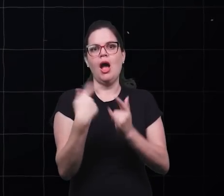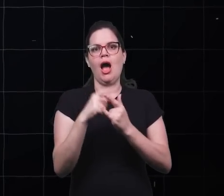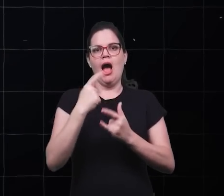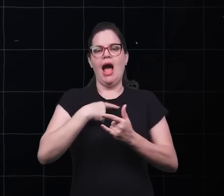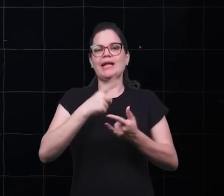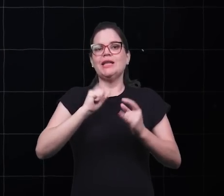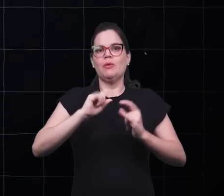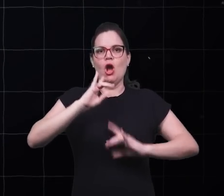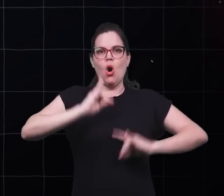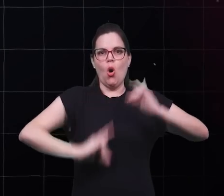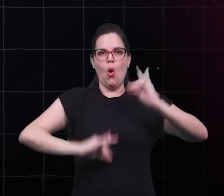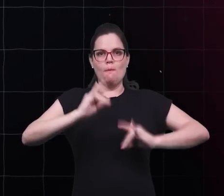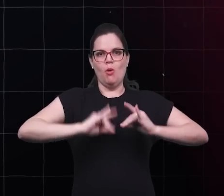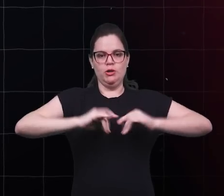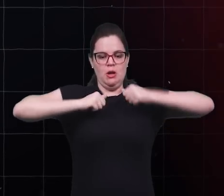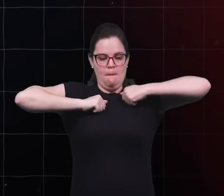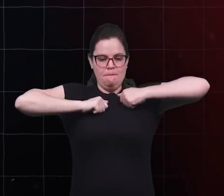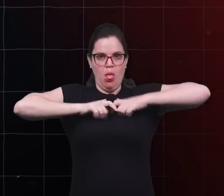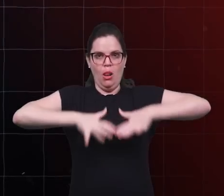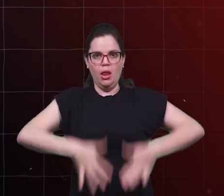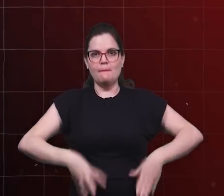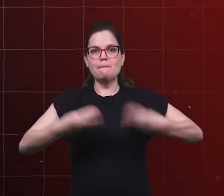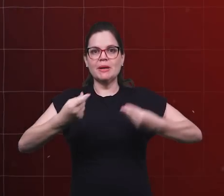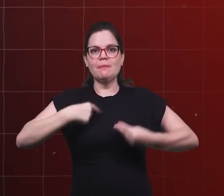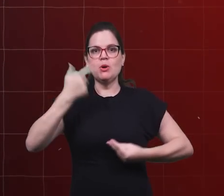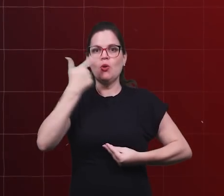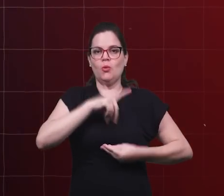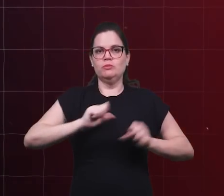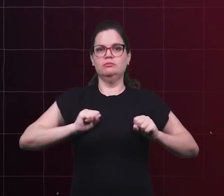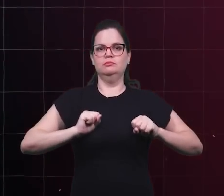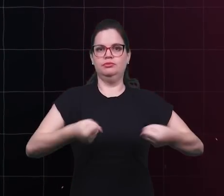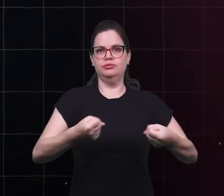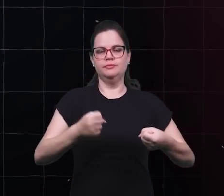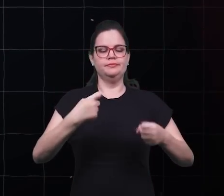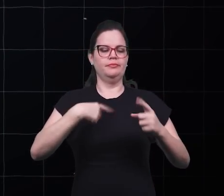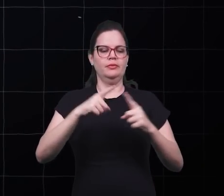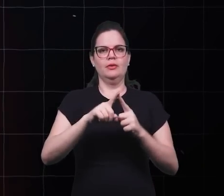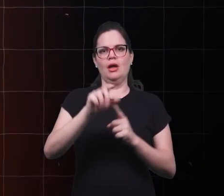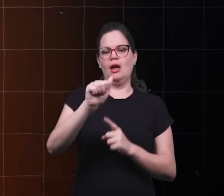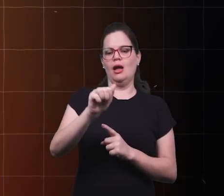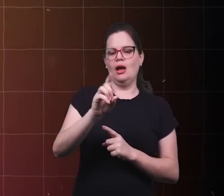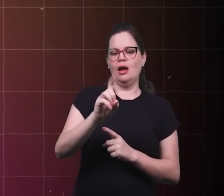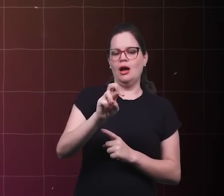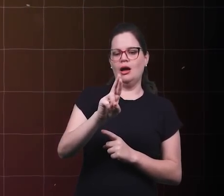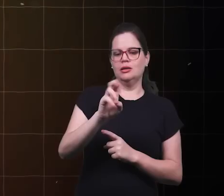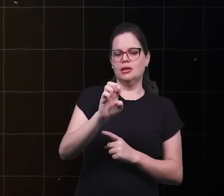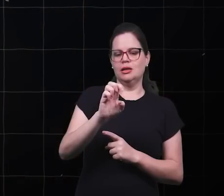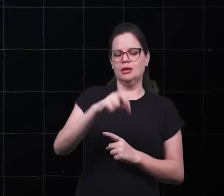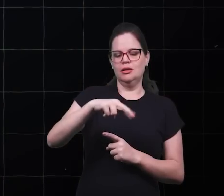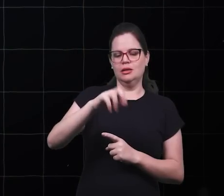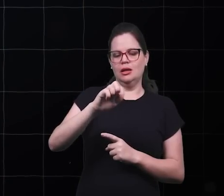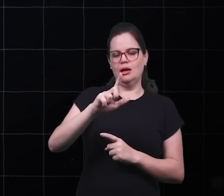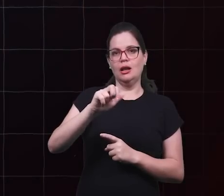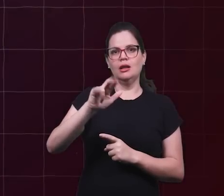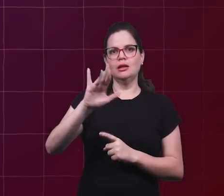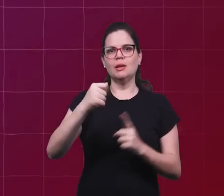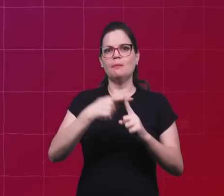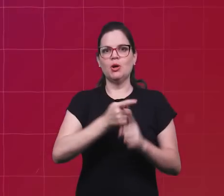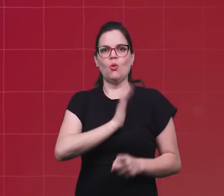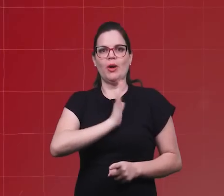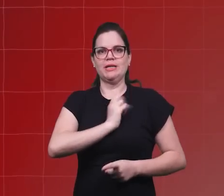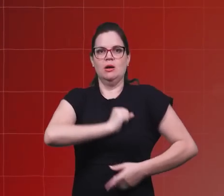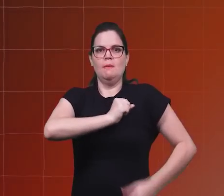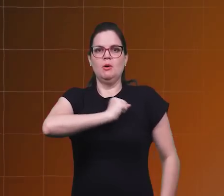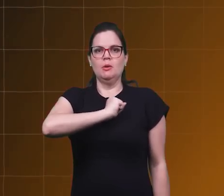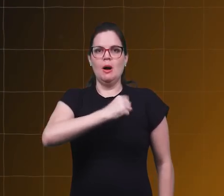para defesa. Esses hormônios, que são adrenalina, noradrenalina, eles colocam o coração